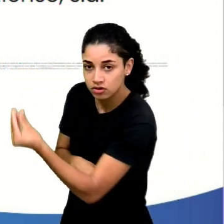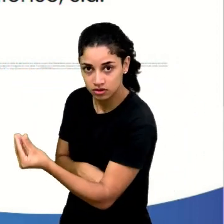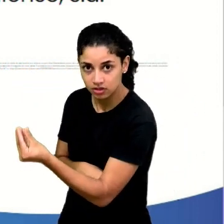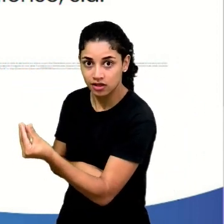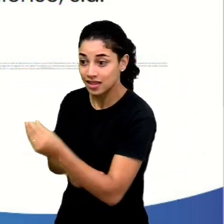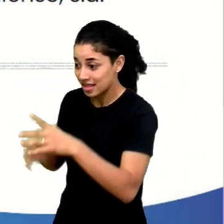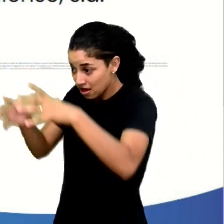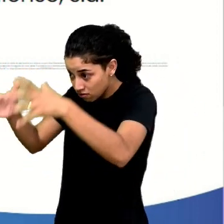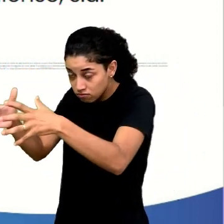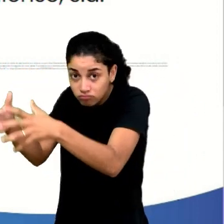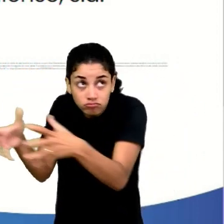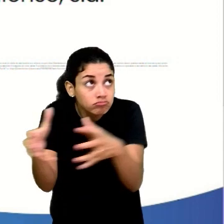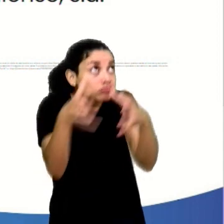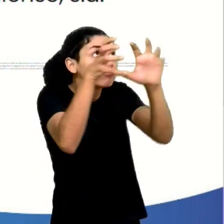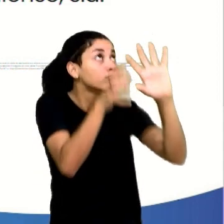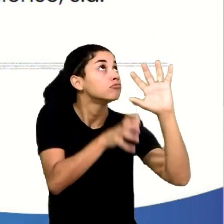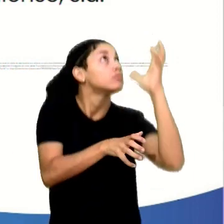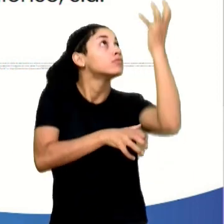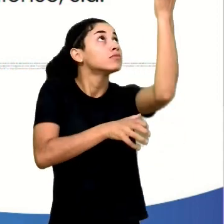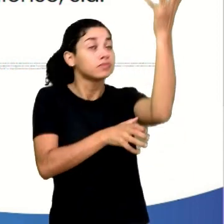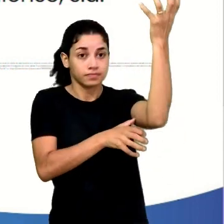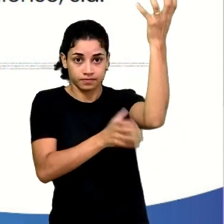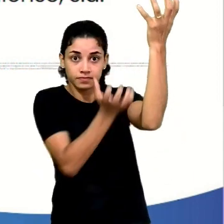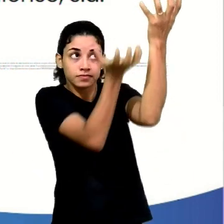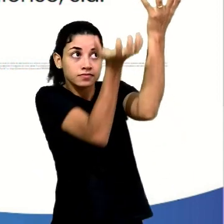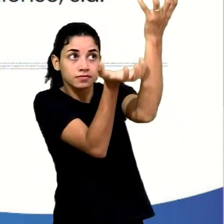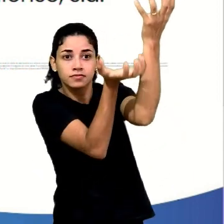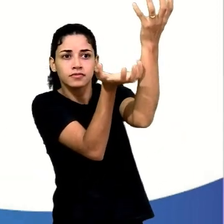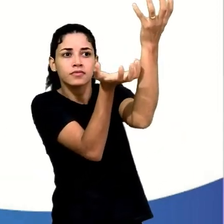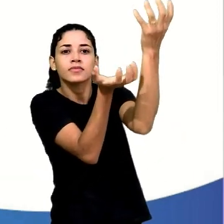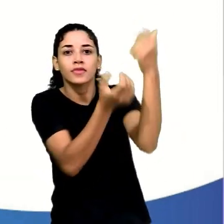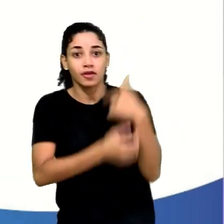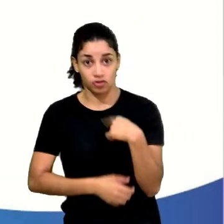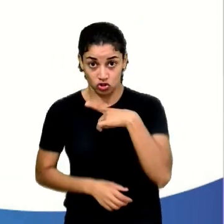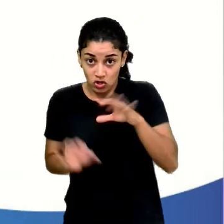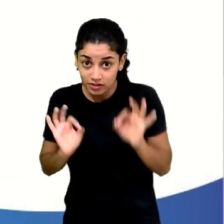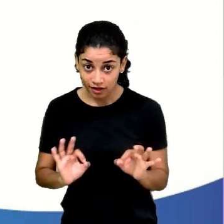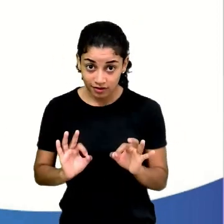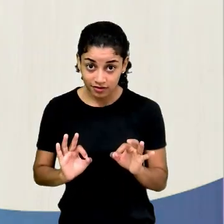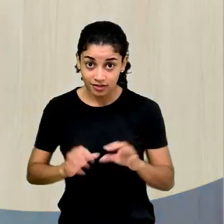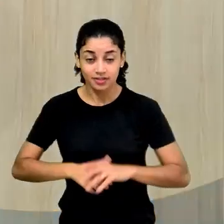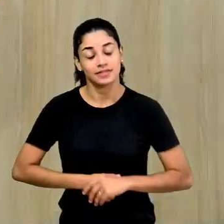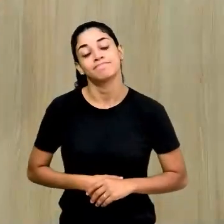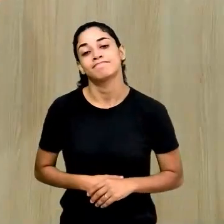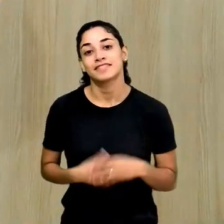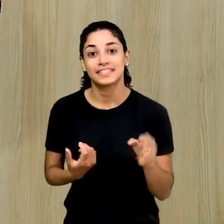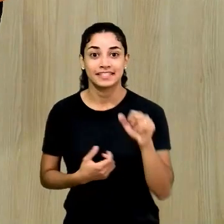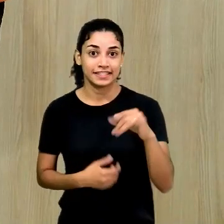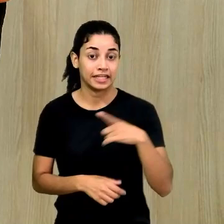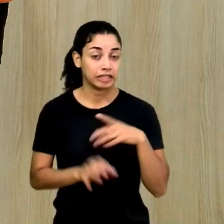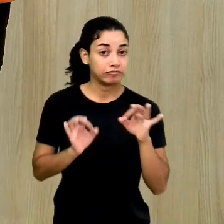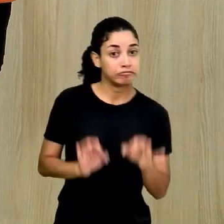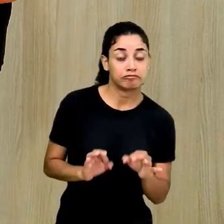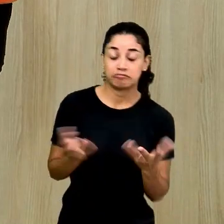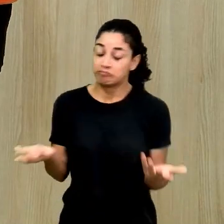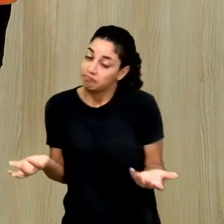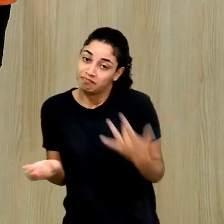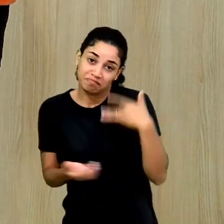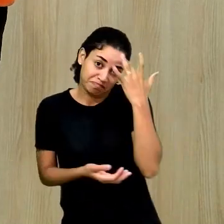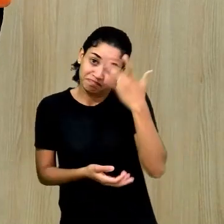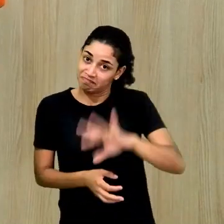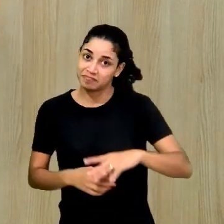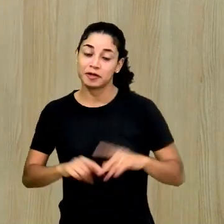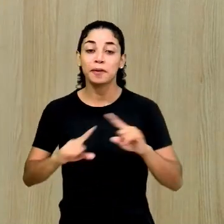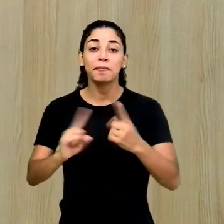as abóboras para a jabuticabeira. Não tenho razão? Se ele tem razão ou não, a gente não sabe. O